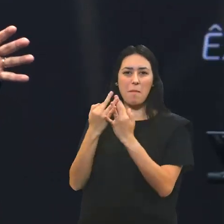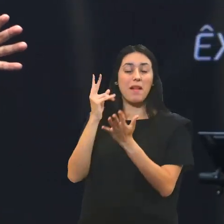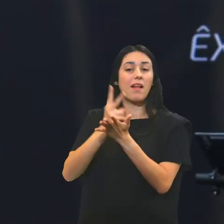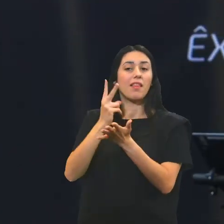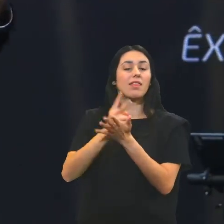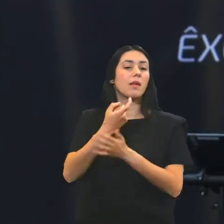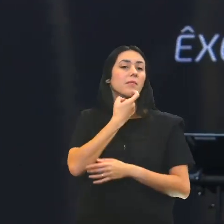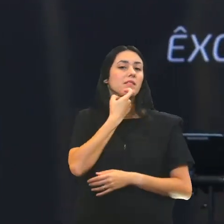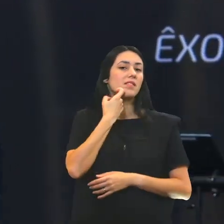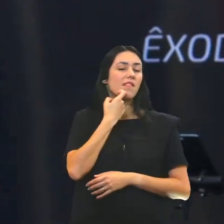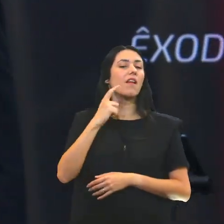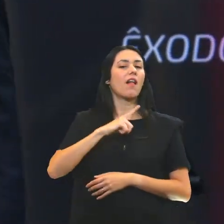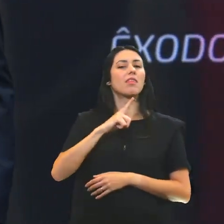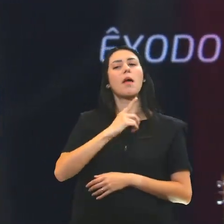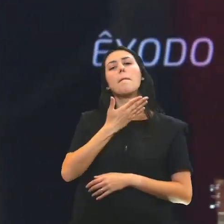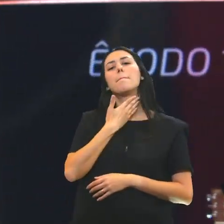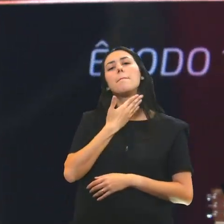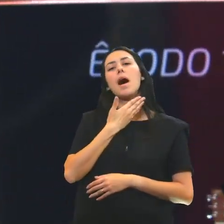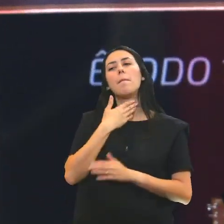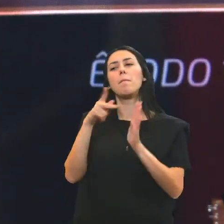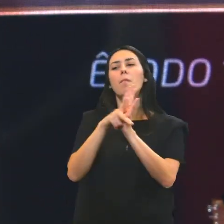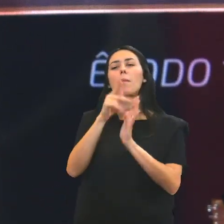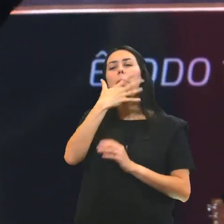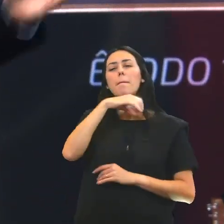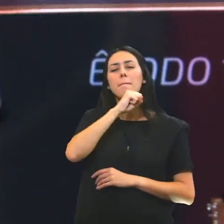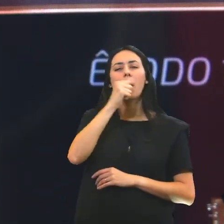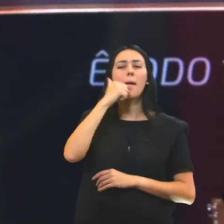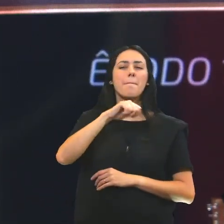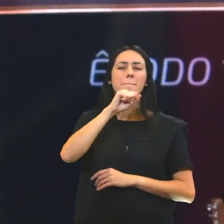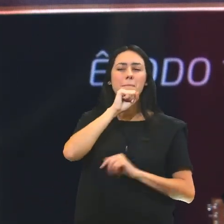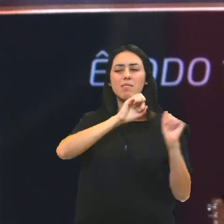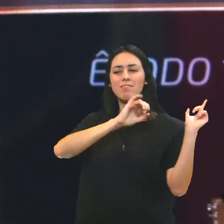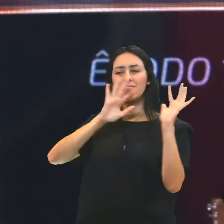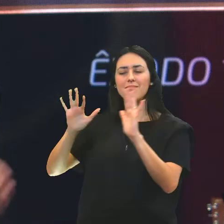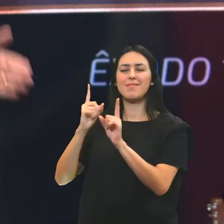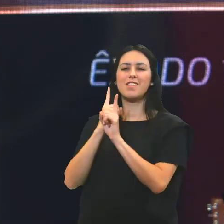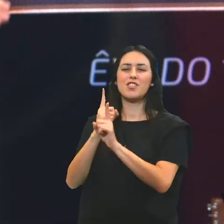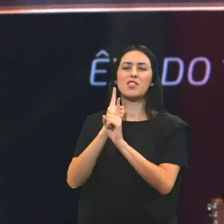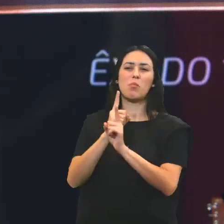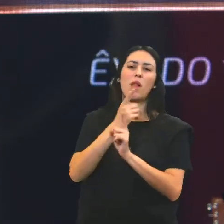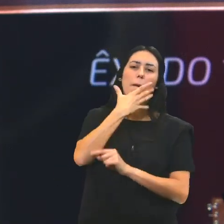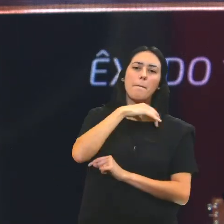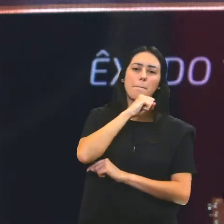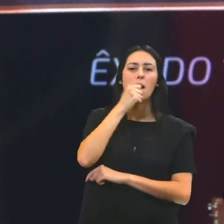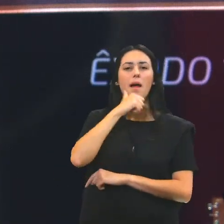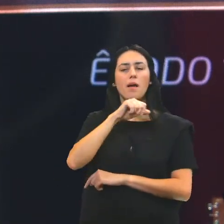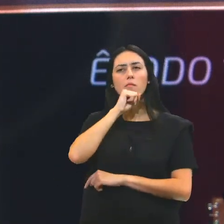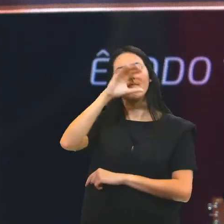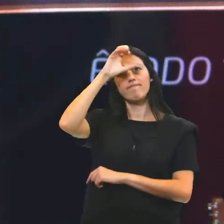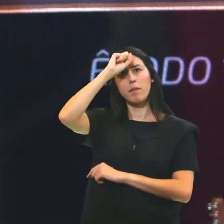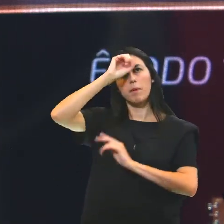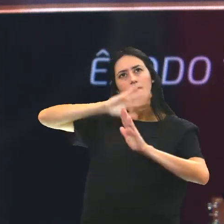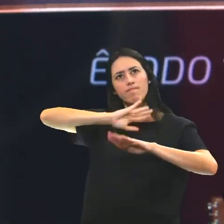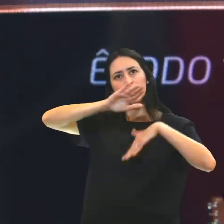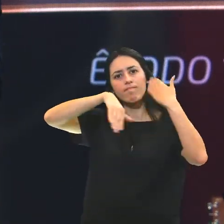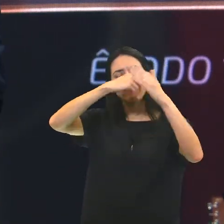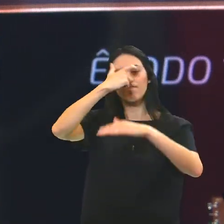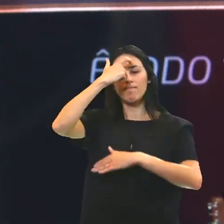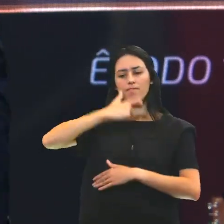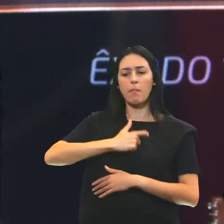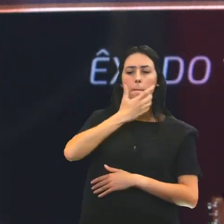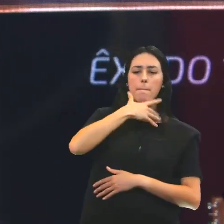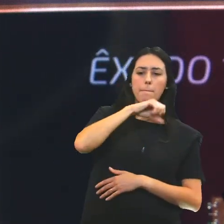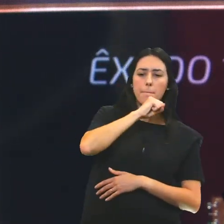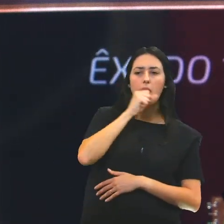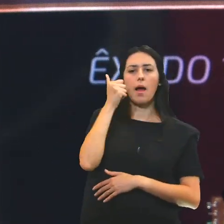sexta-feira nós temos um bate-papo de pais. Nós chamamos de discipulado de pais, para a gente aprender a ser pai e mãe conforme os princípios